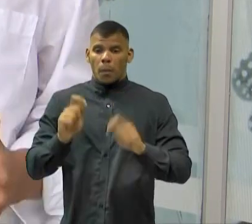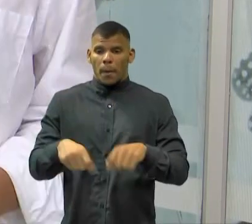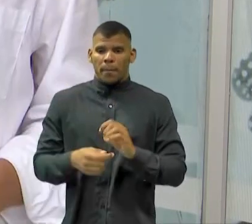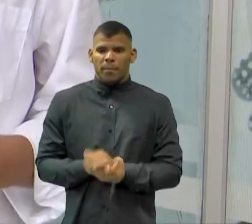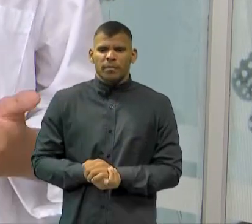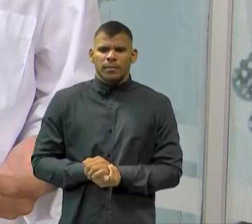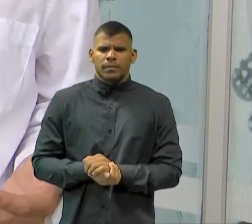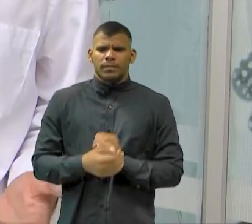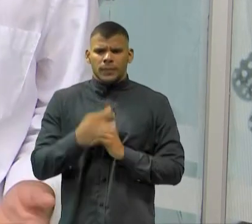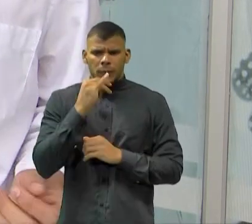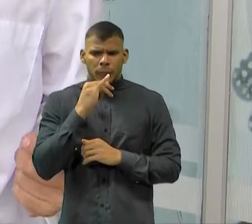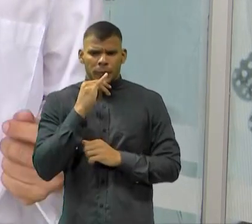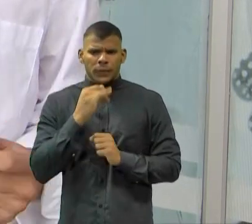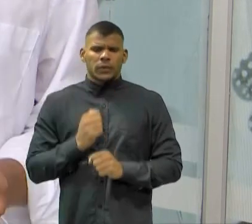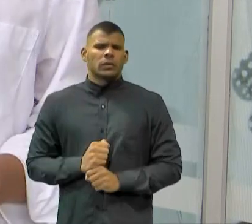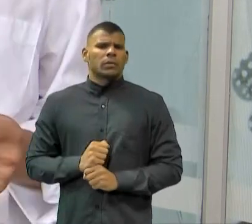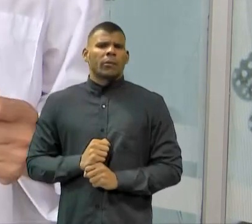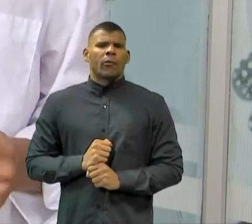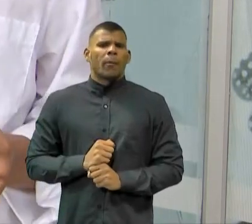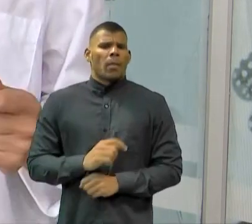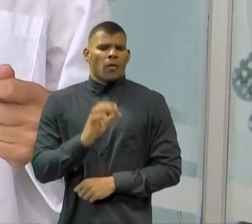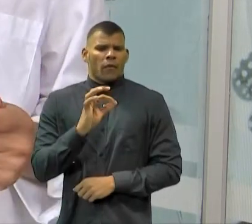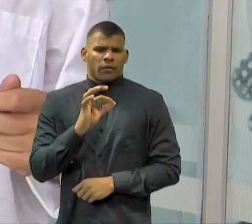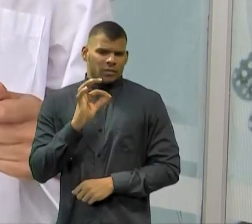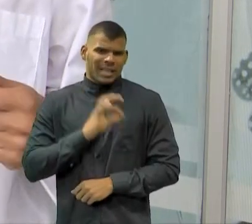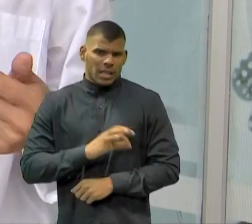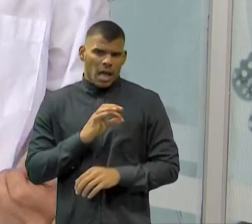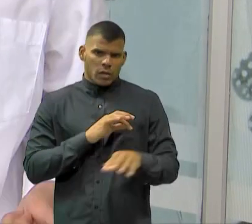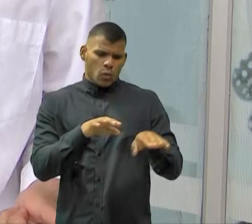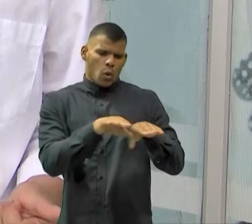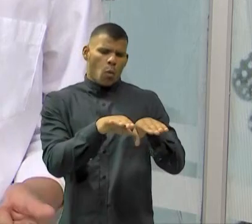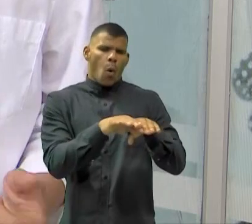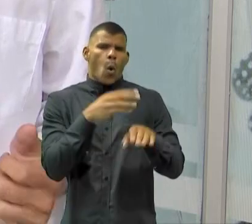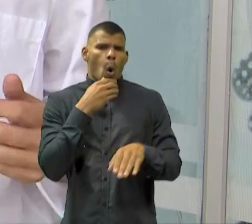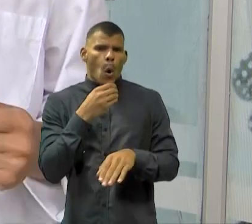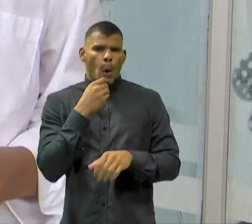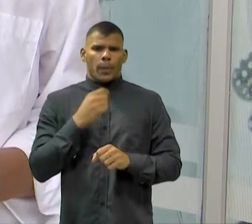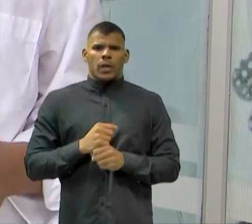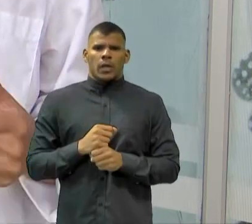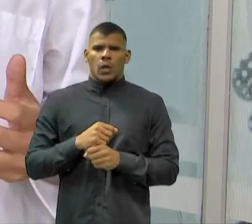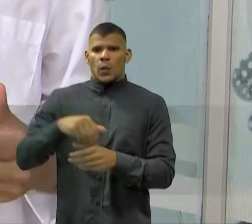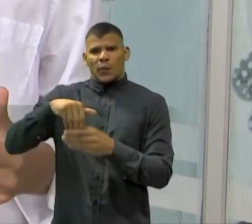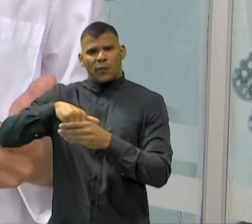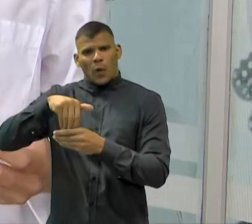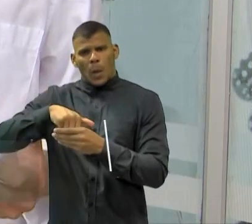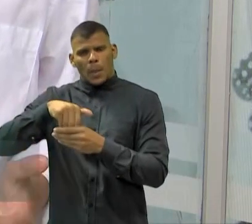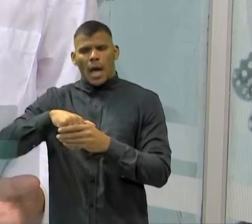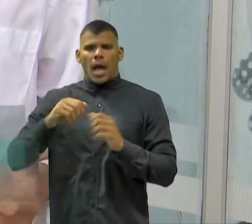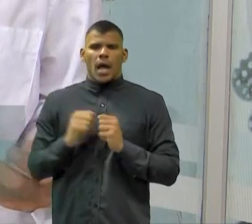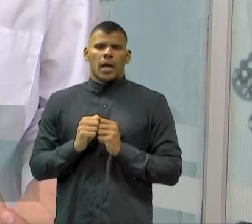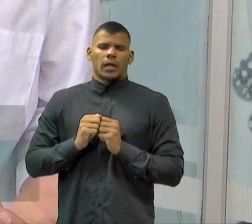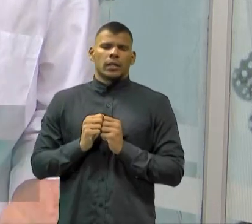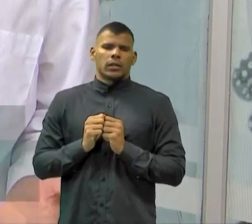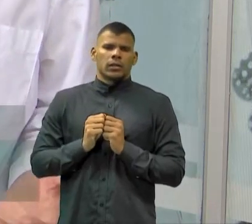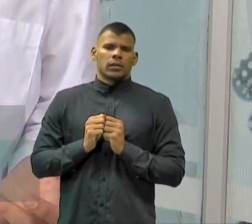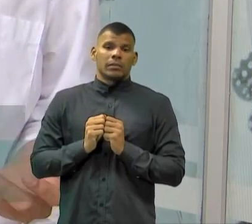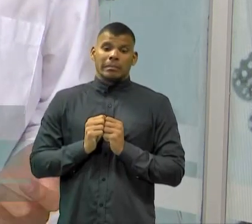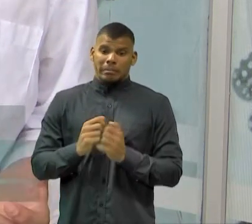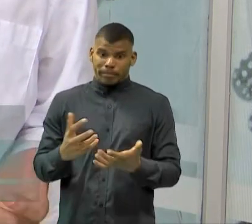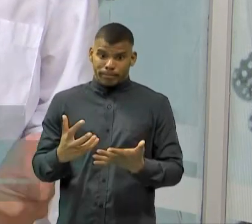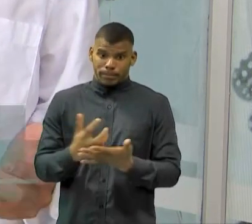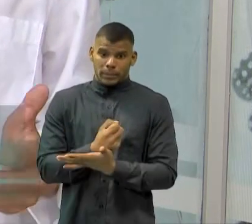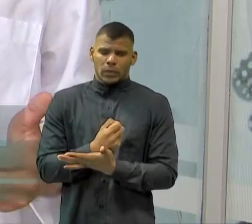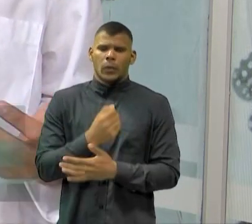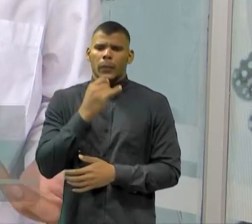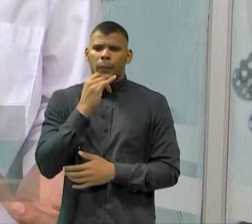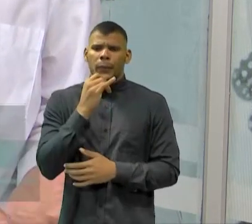um salário igual ao dos homens foram alcançados graças à incansável luta das mulheres. Recentemente, casos de grande repercussão na mídia, como do jogador